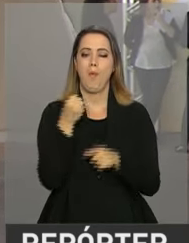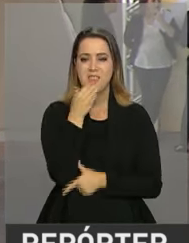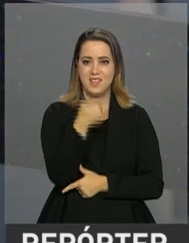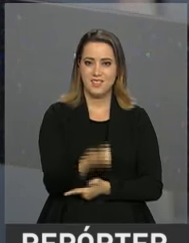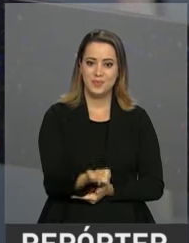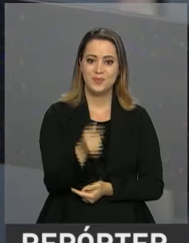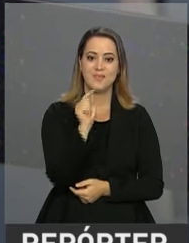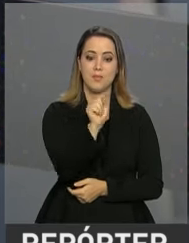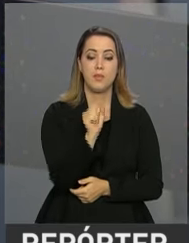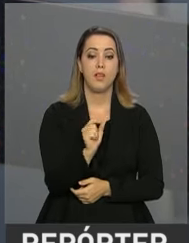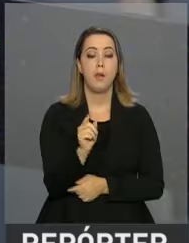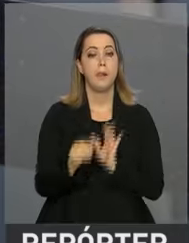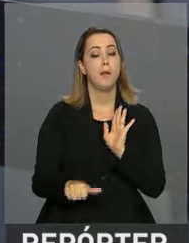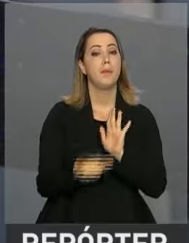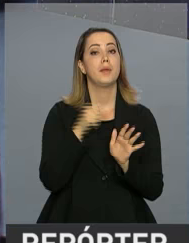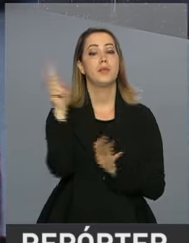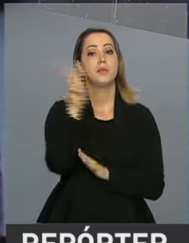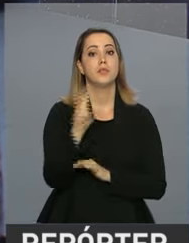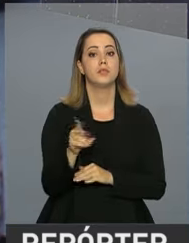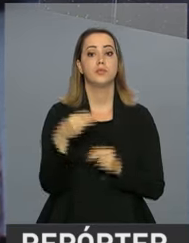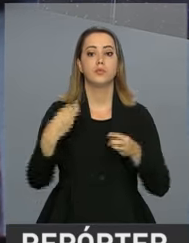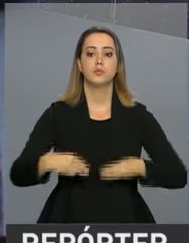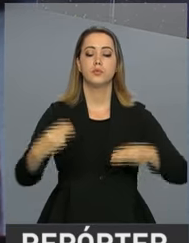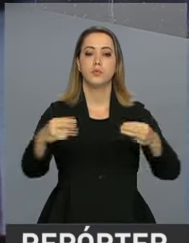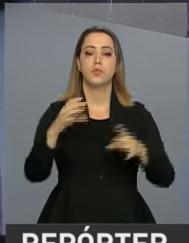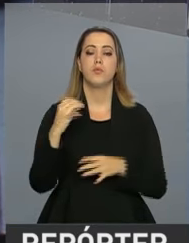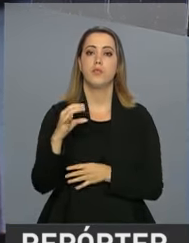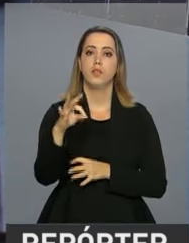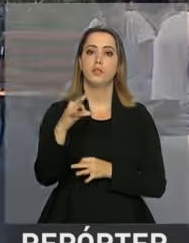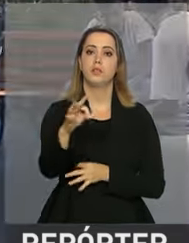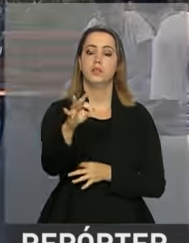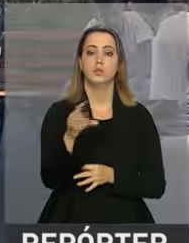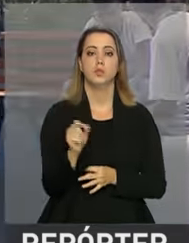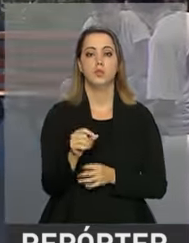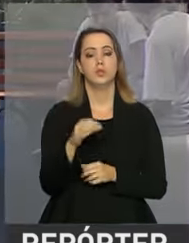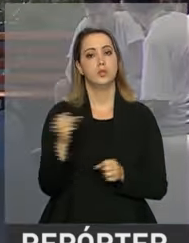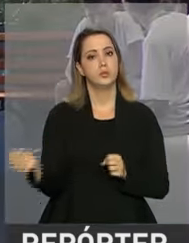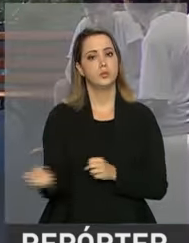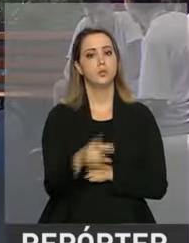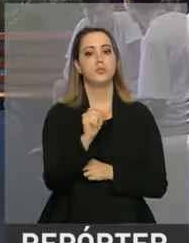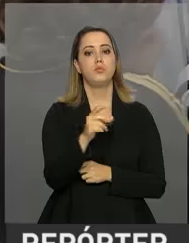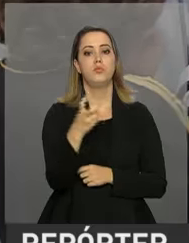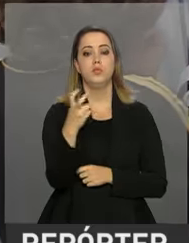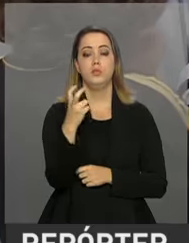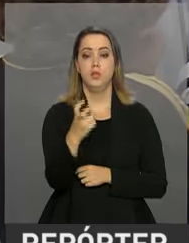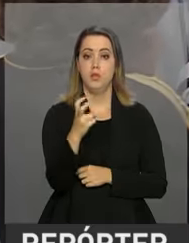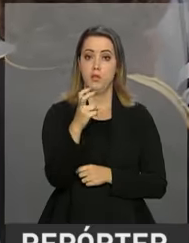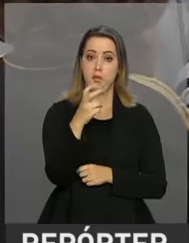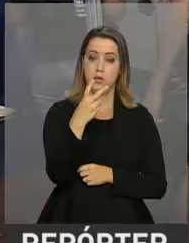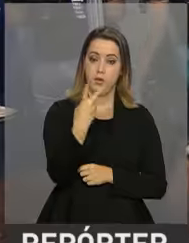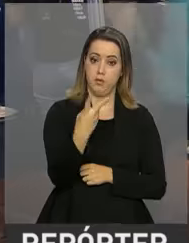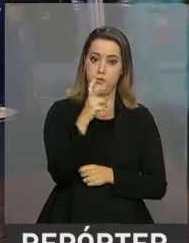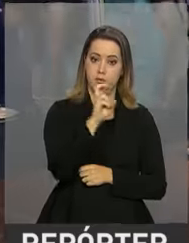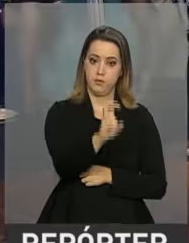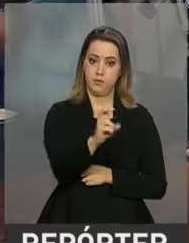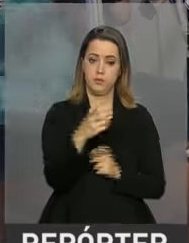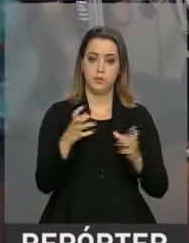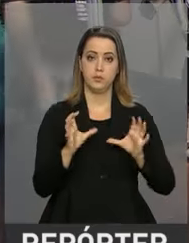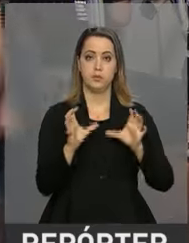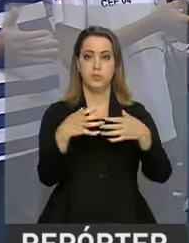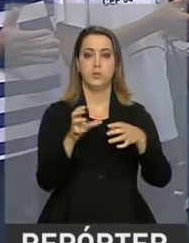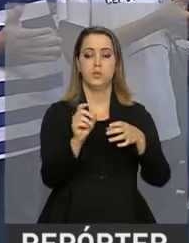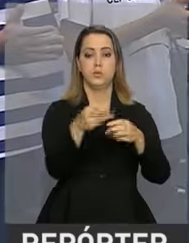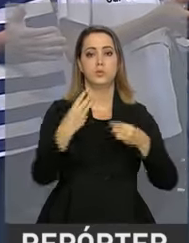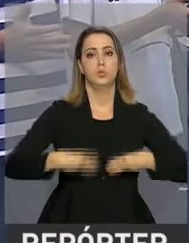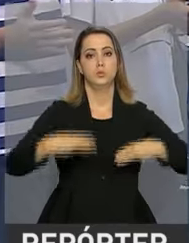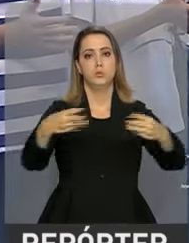edição da feira organizada pelo Ministério da Ciência, Tecnologia e Comunicações. São 25 estandes de institutos e entidades vinculadas ao